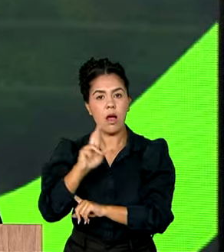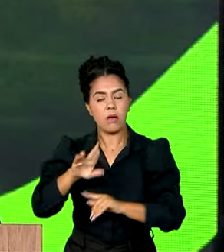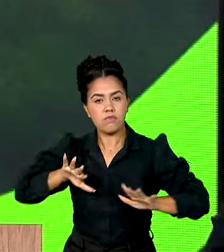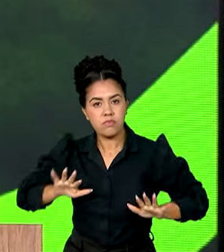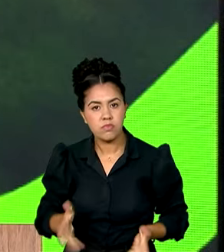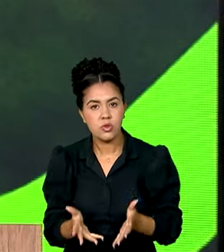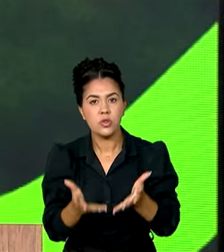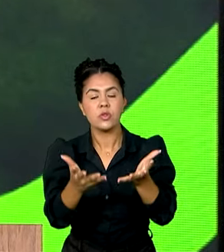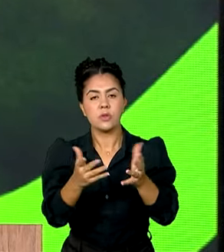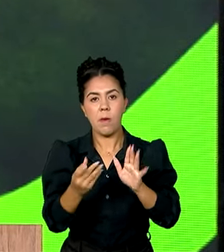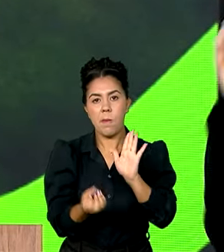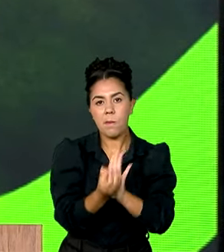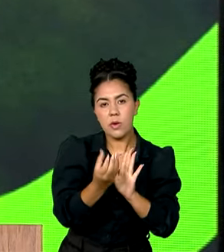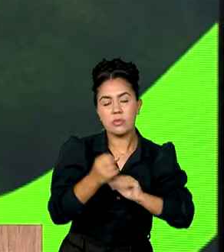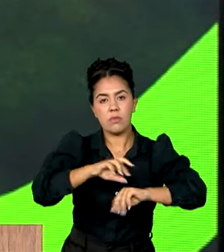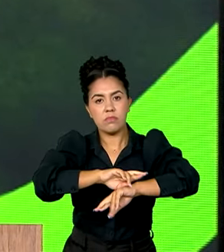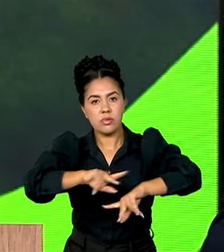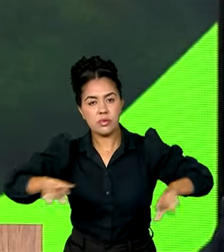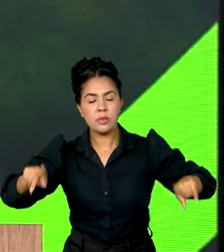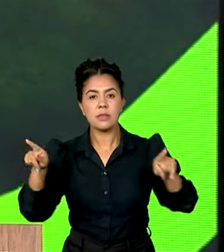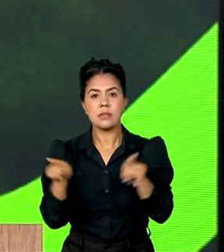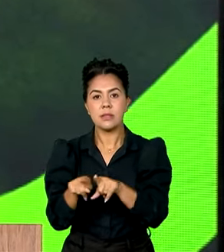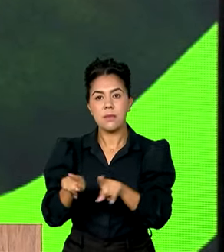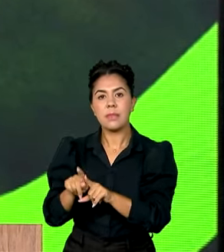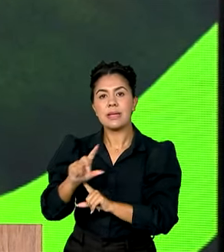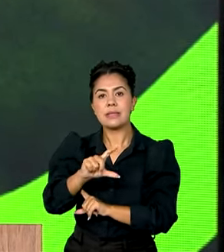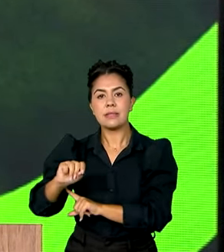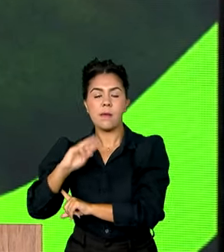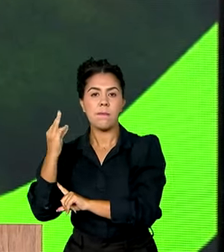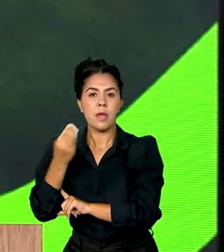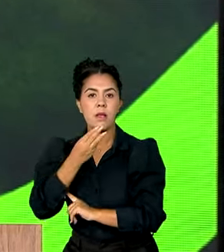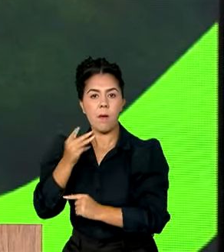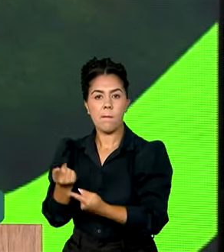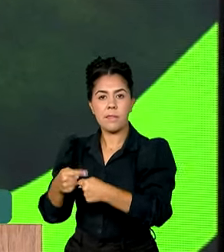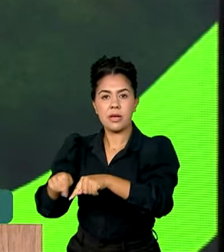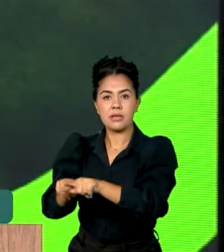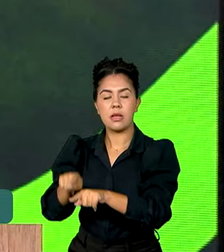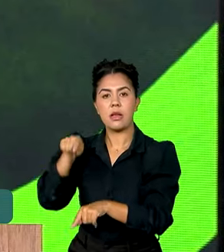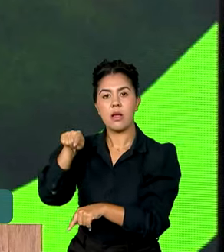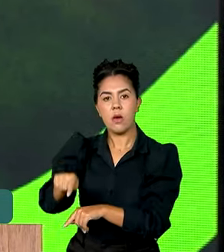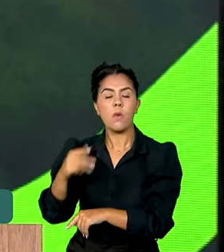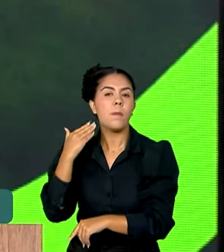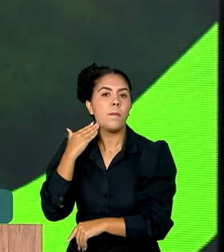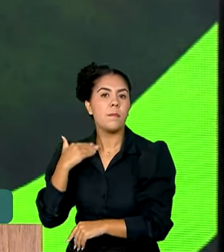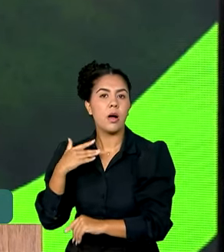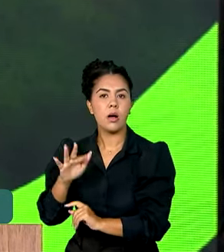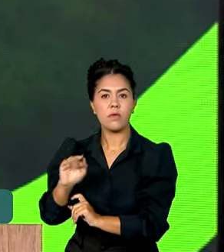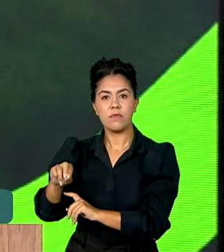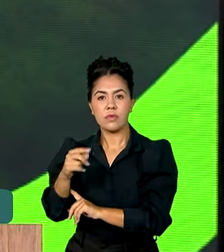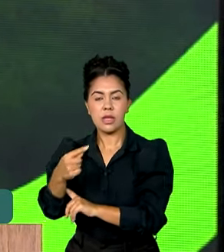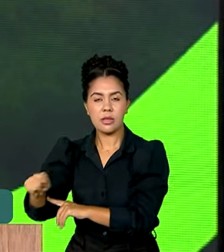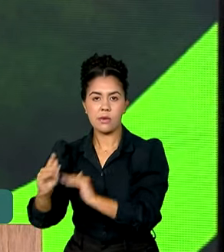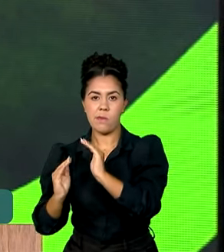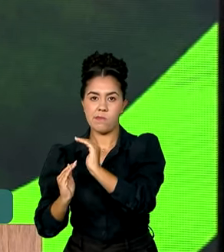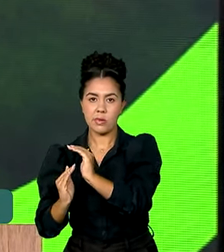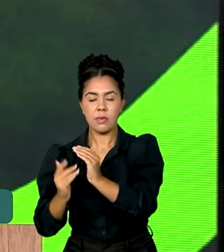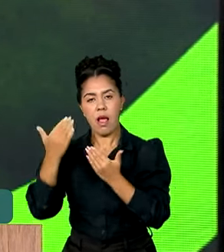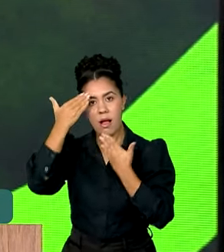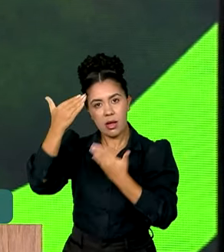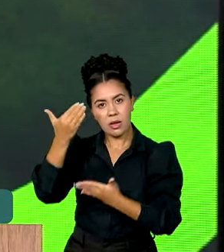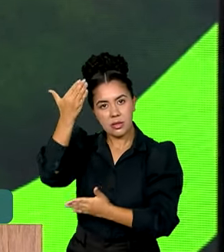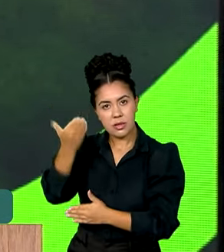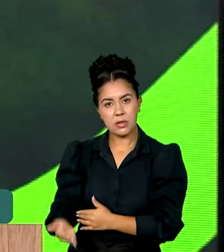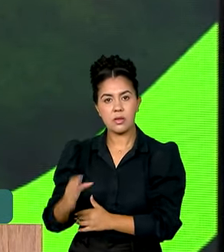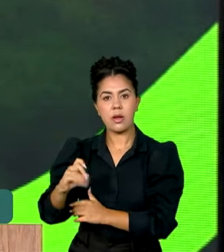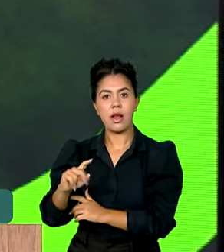100 milhões em parceria com a fundação Banco do Brasil agradeço a parceria do presidente Cleiton Moraes